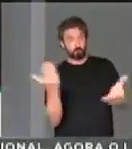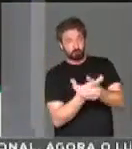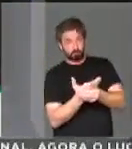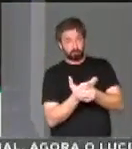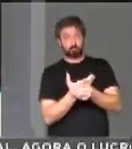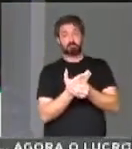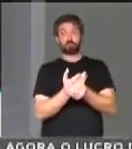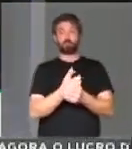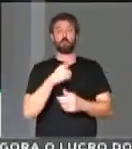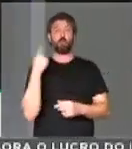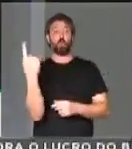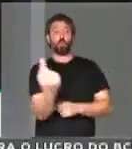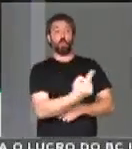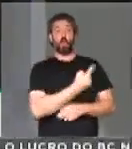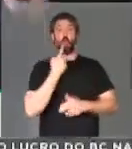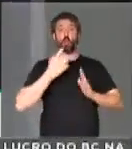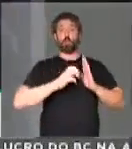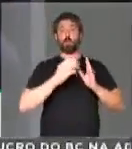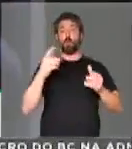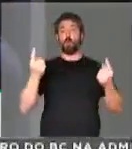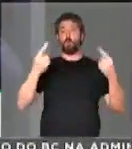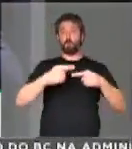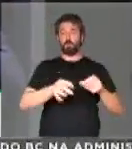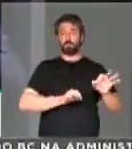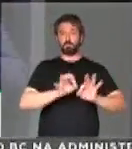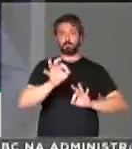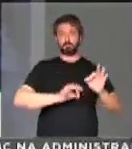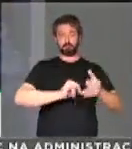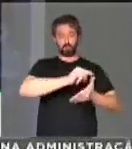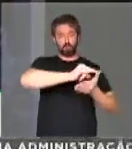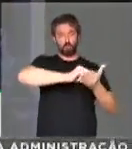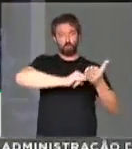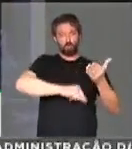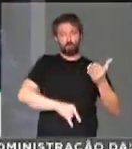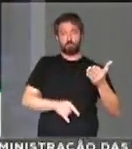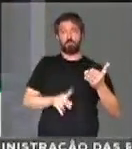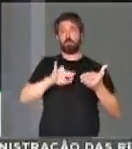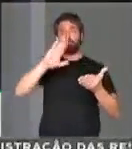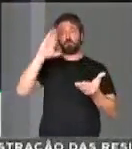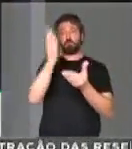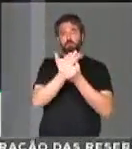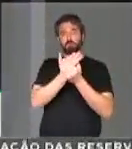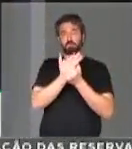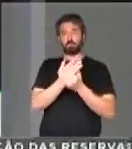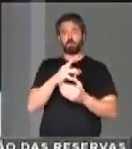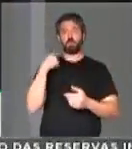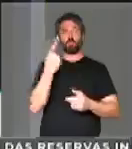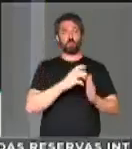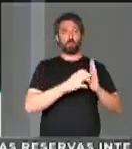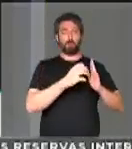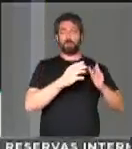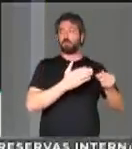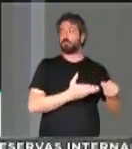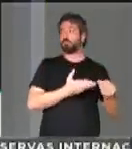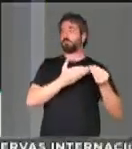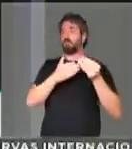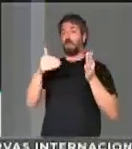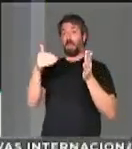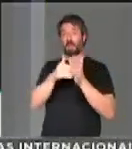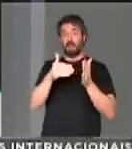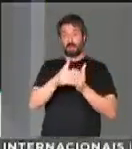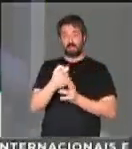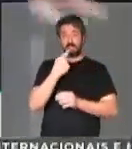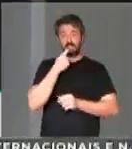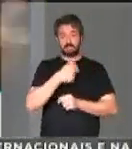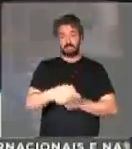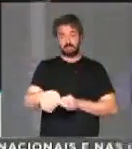a ação de todos os partidos de oposição está sendo preparada e será ajuizada em nome dos nossos partidos até o final